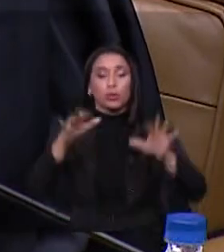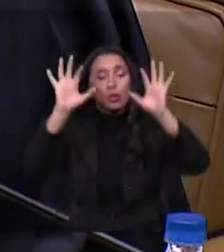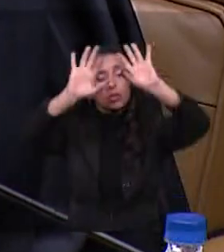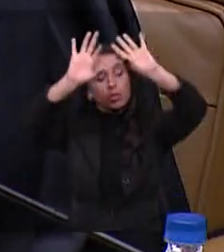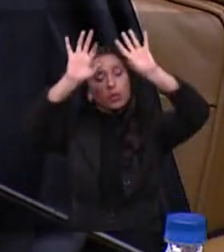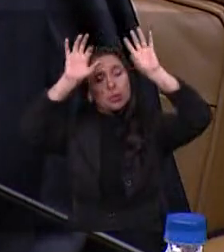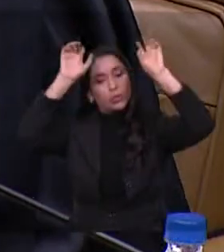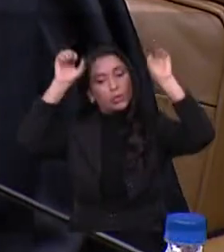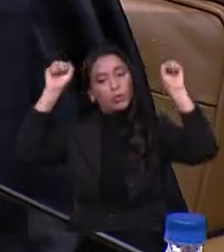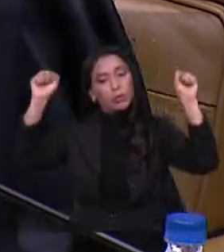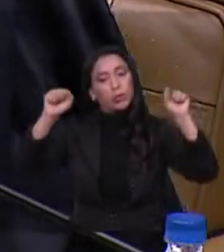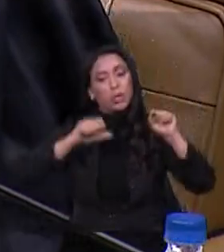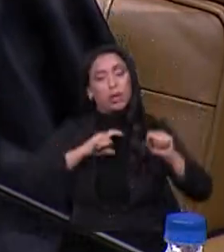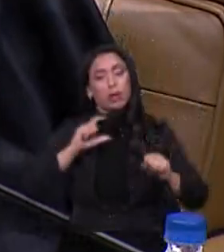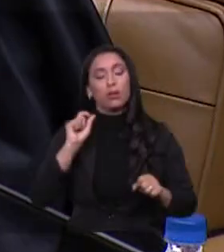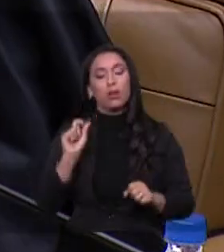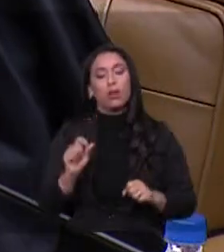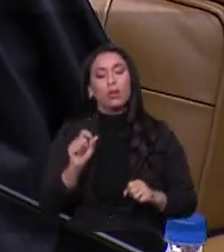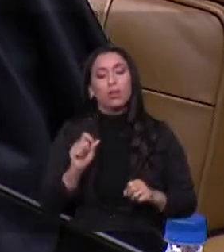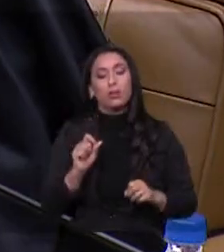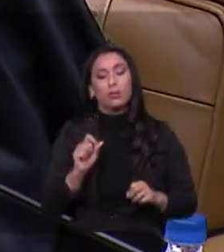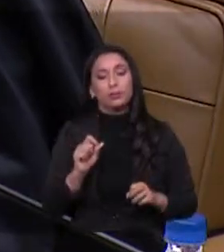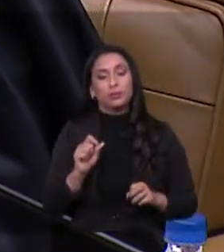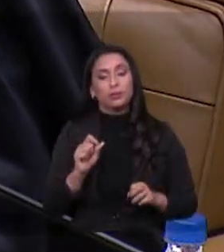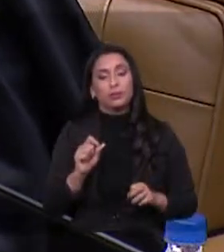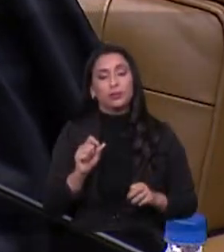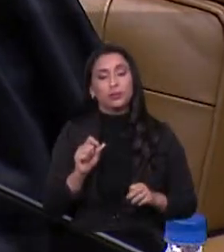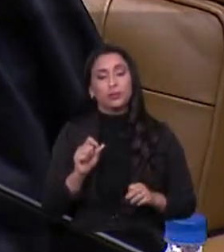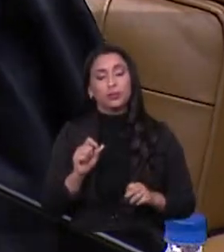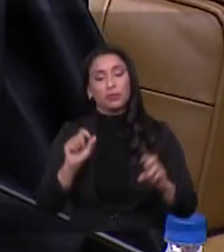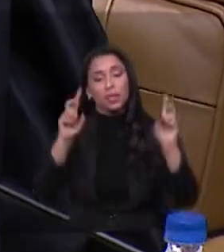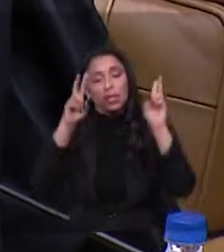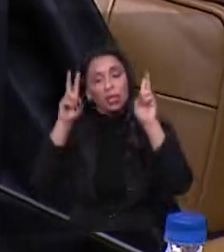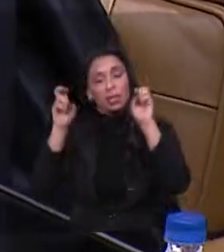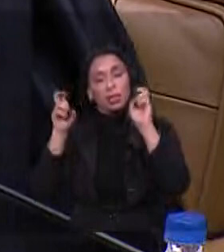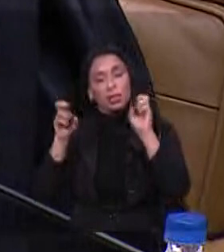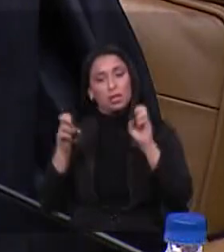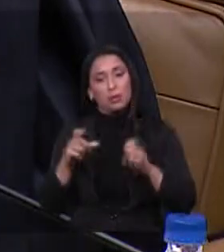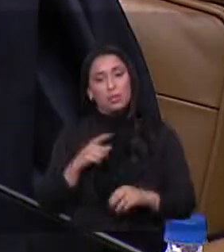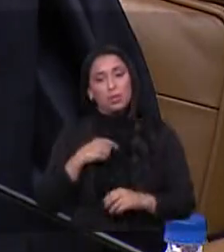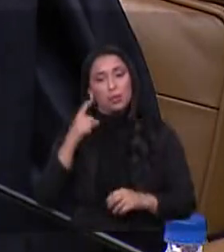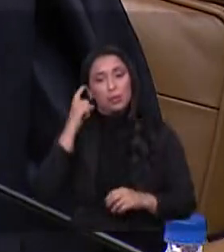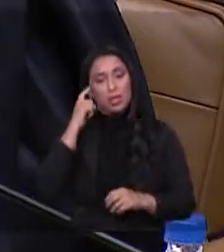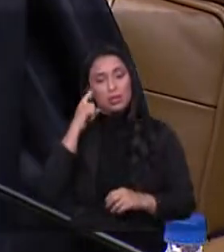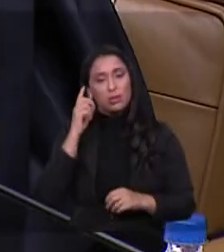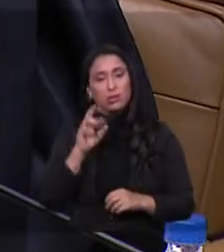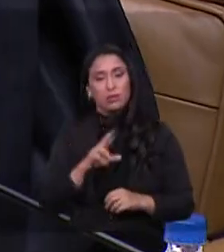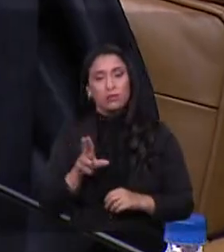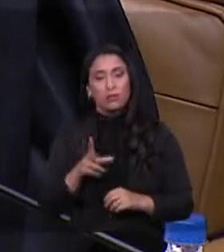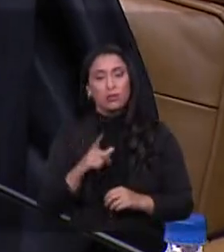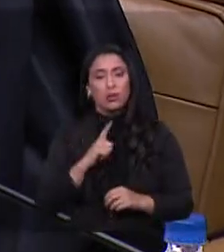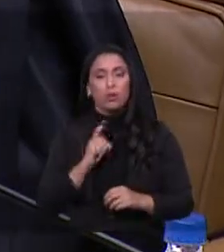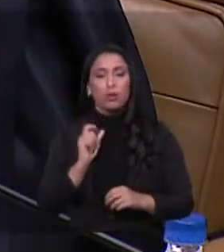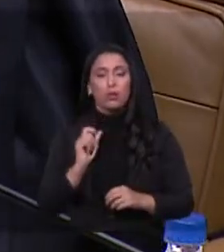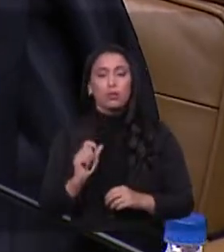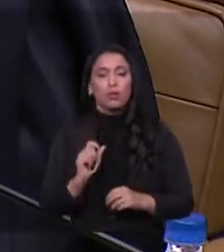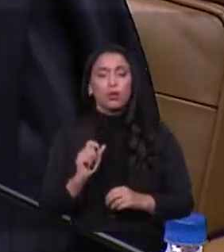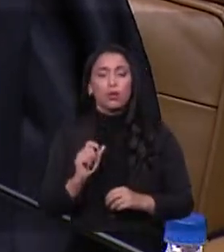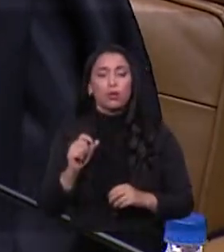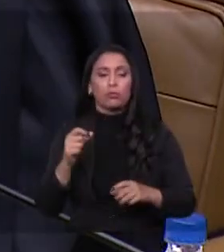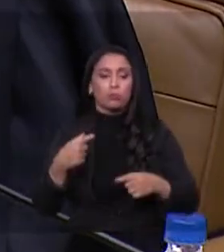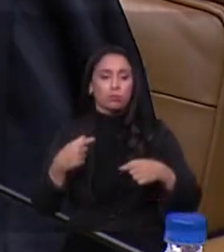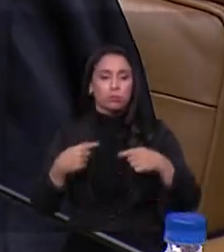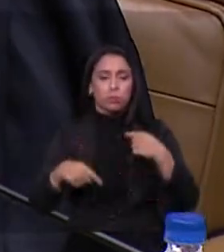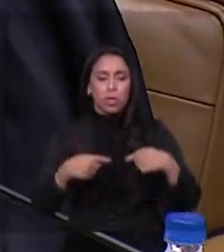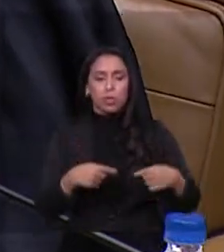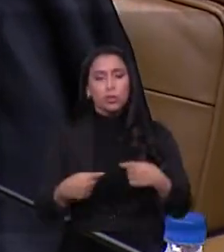tribunal enfrentar questões que até agora, me parece, não foram enfrentadas, que é porque a